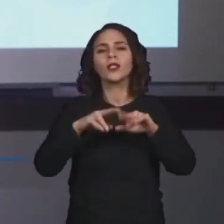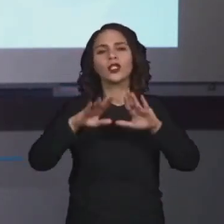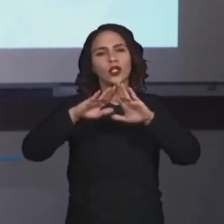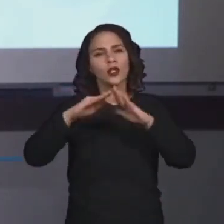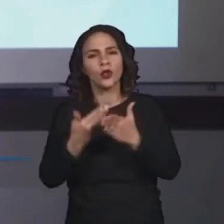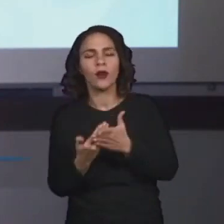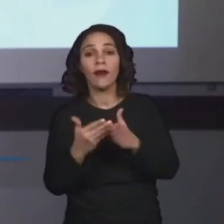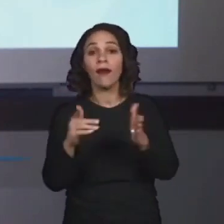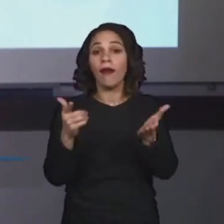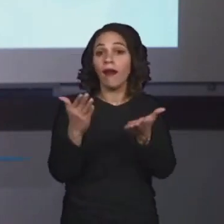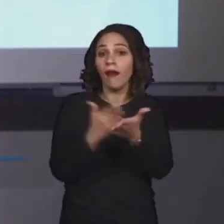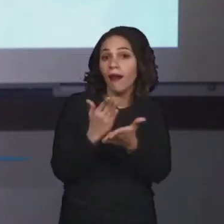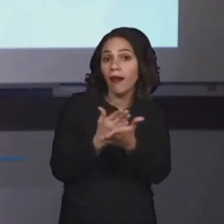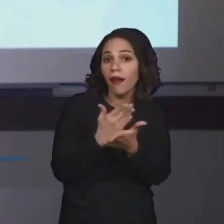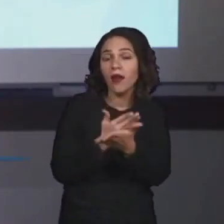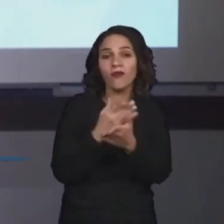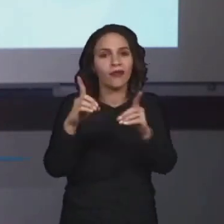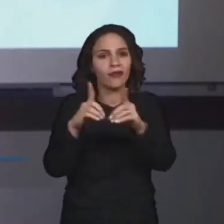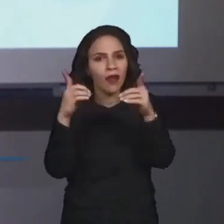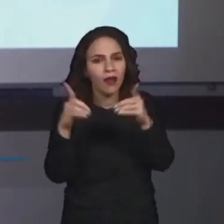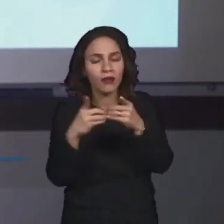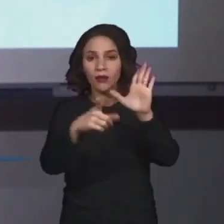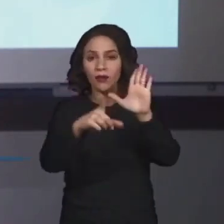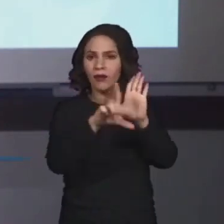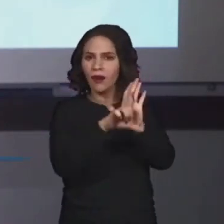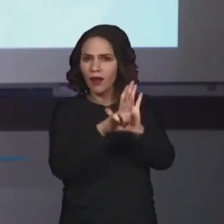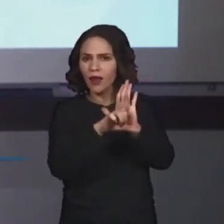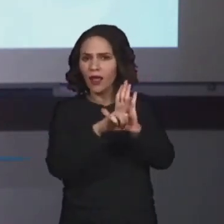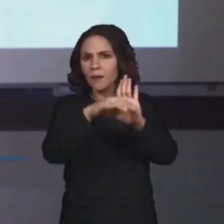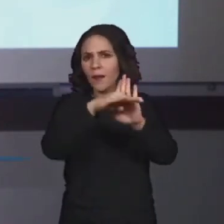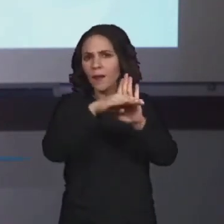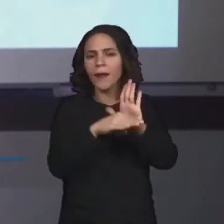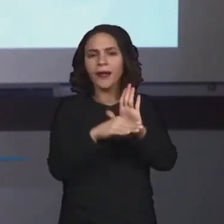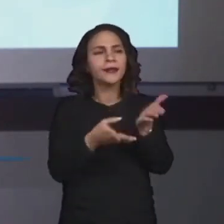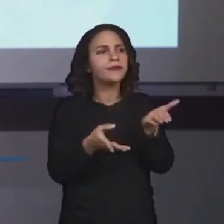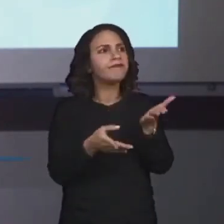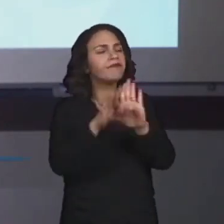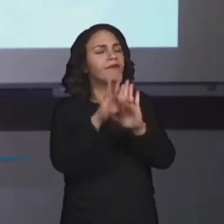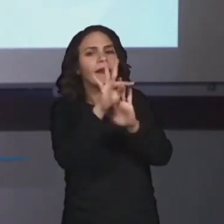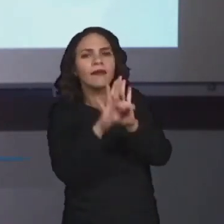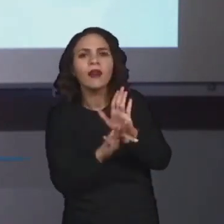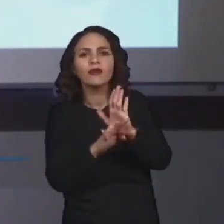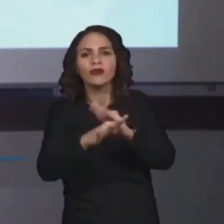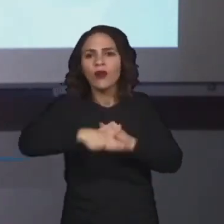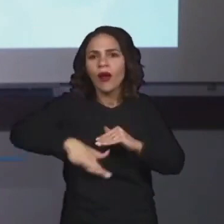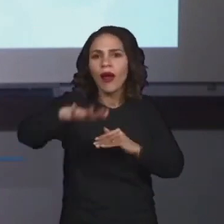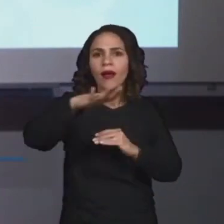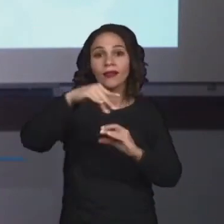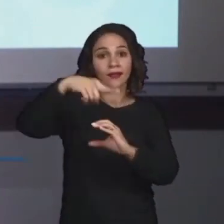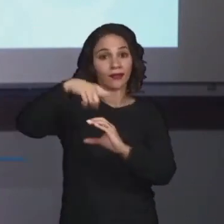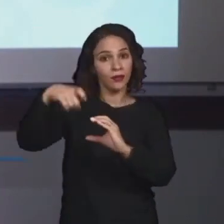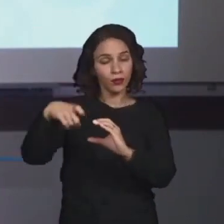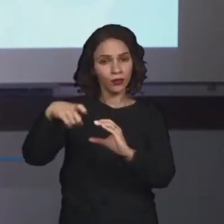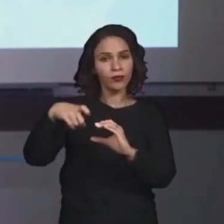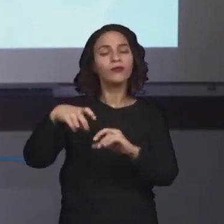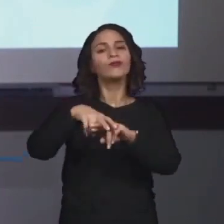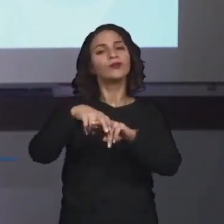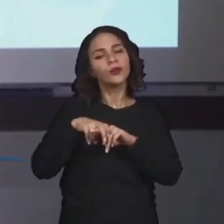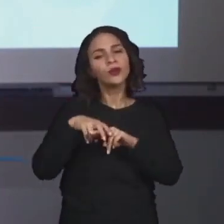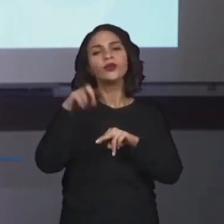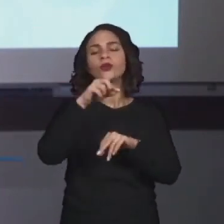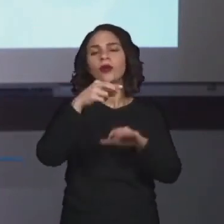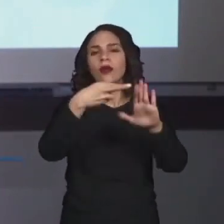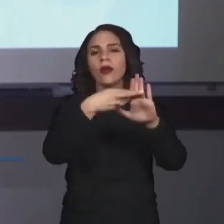livros didáticos, nas leis, nos textos científicos, nós temos o uso da